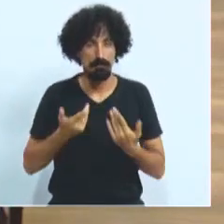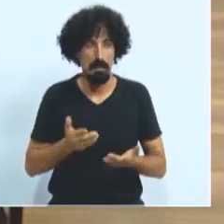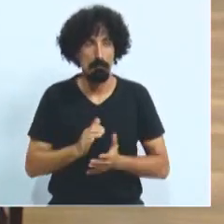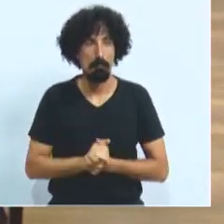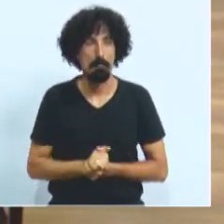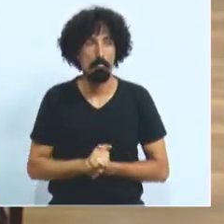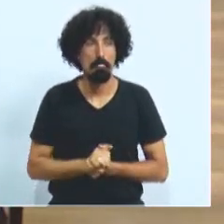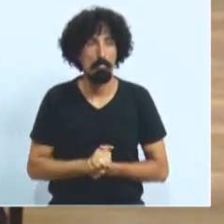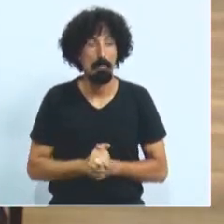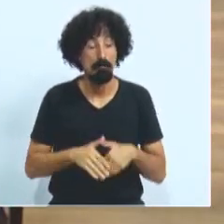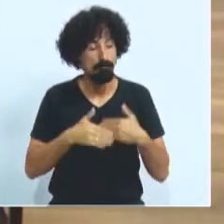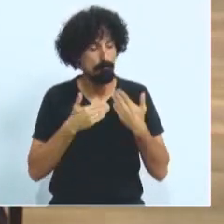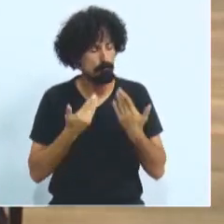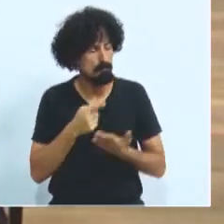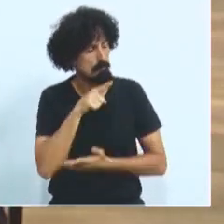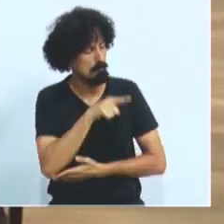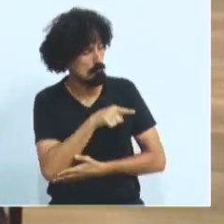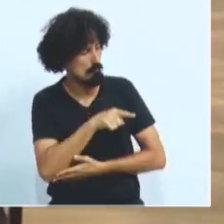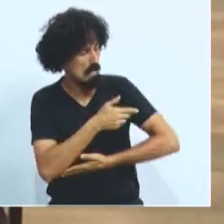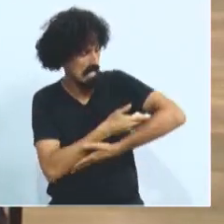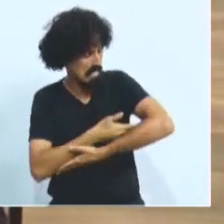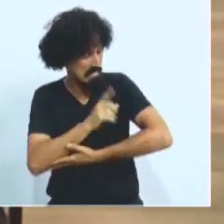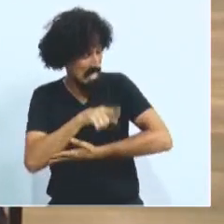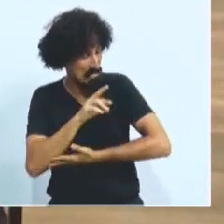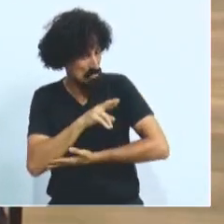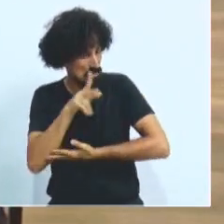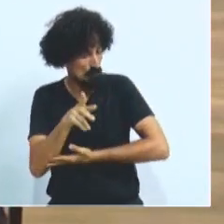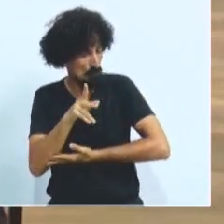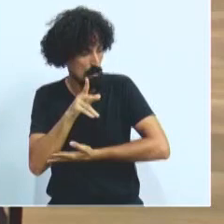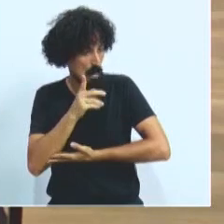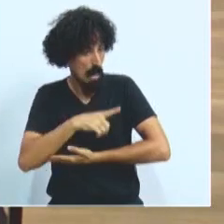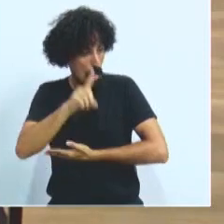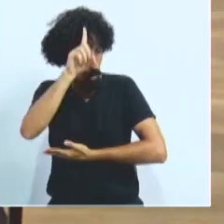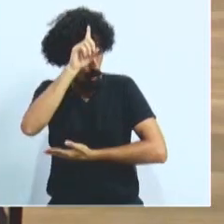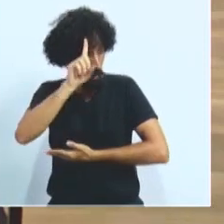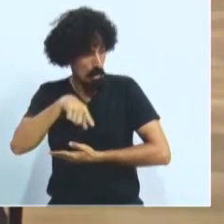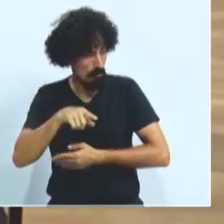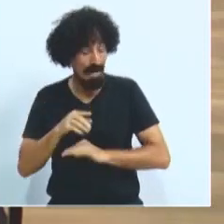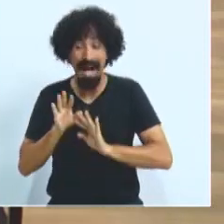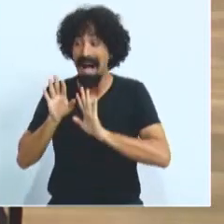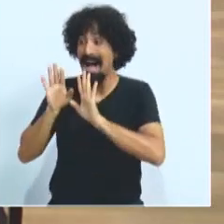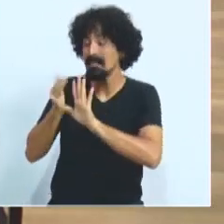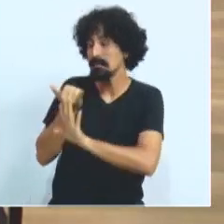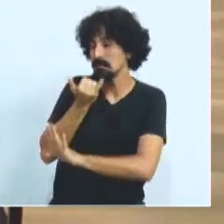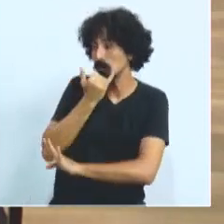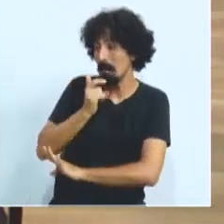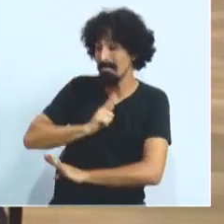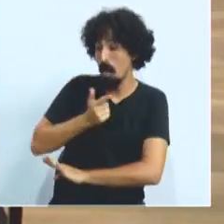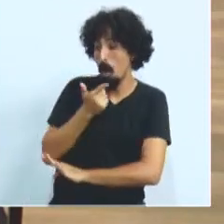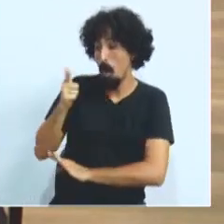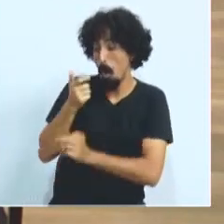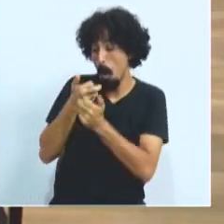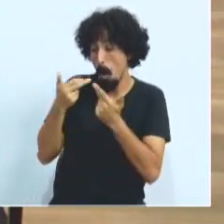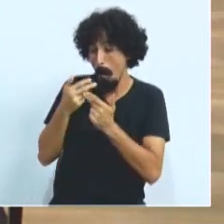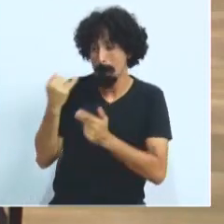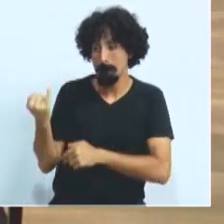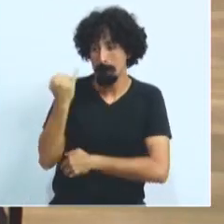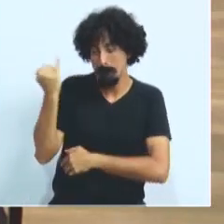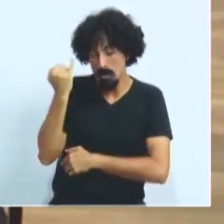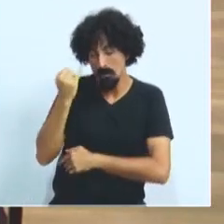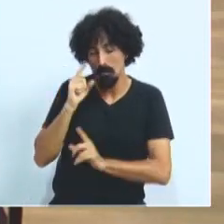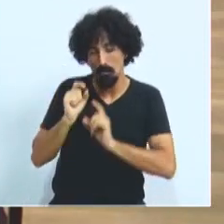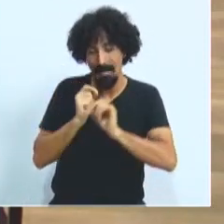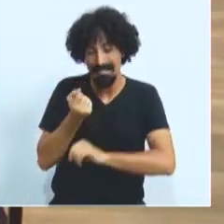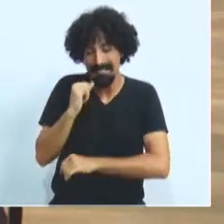Isso. O desengasgo de uma criança é diferente do desengasgo de adulto, né? Desculpa, tem uma coisa mais importante ainda para falar? Assim. Se a